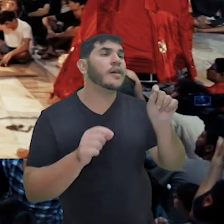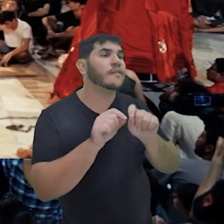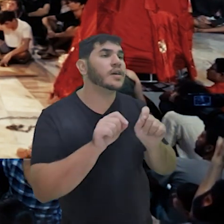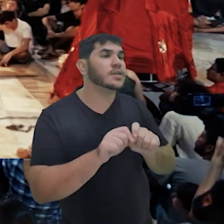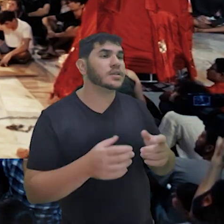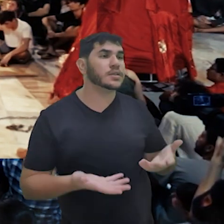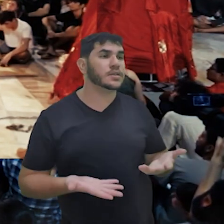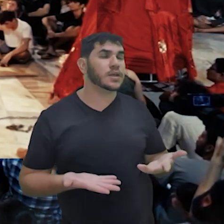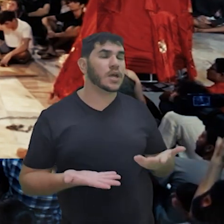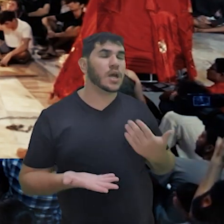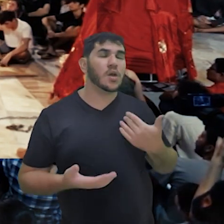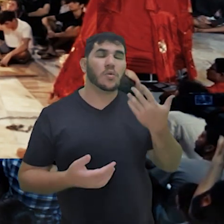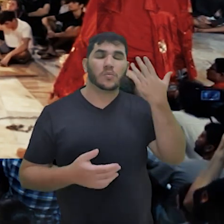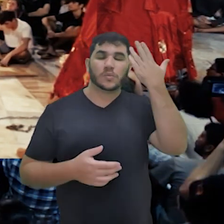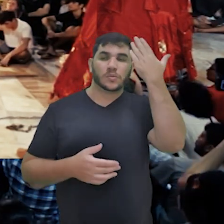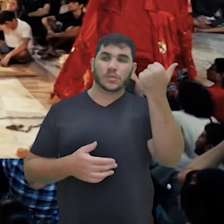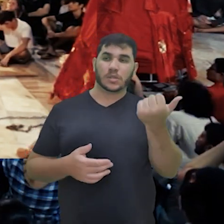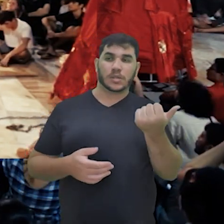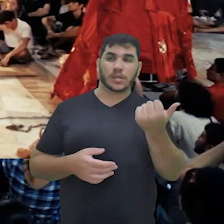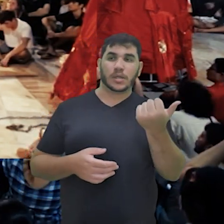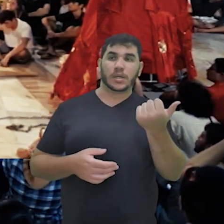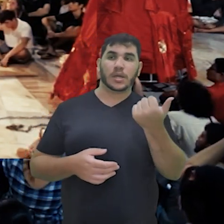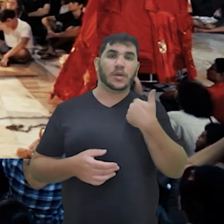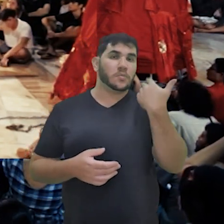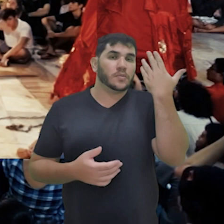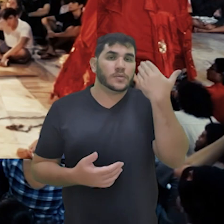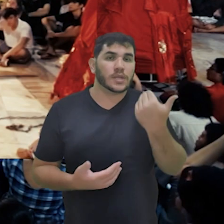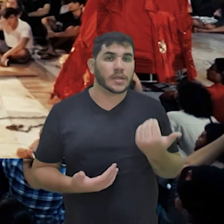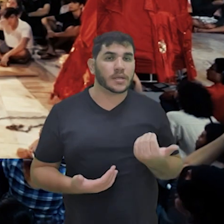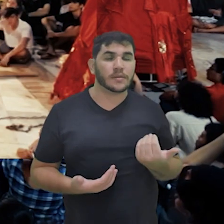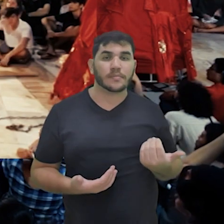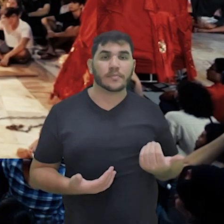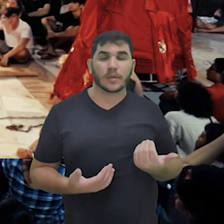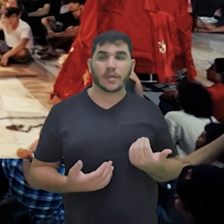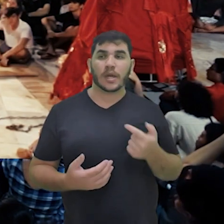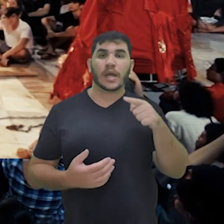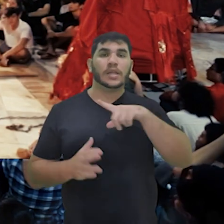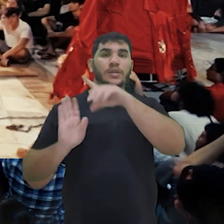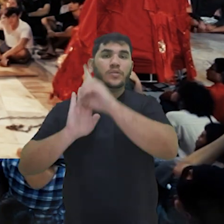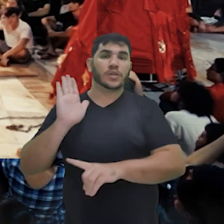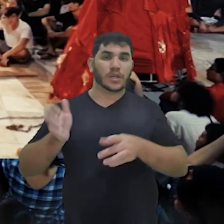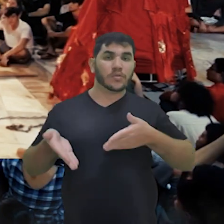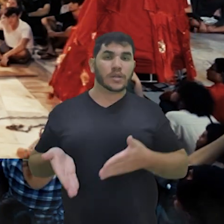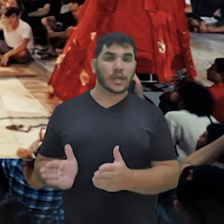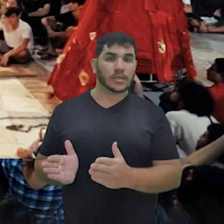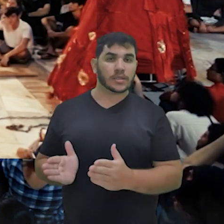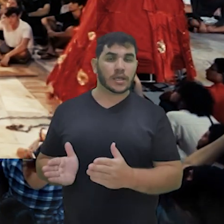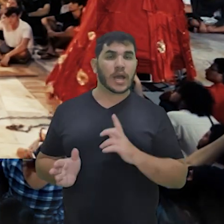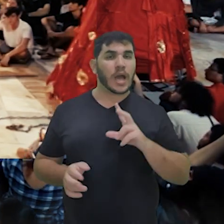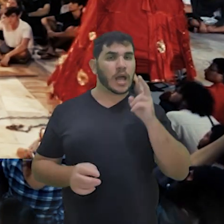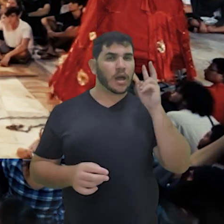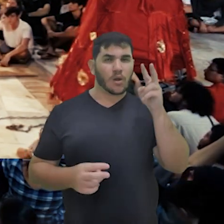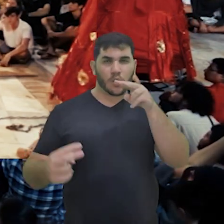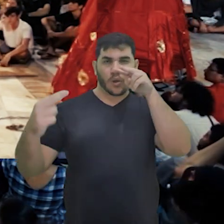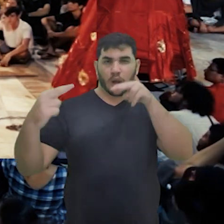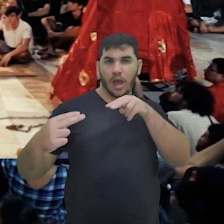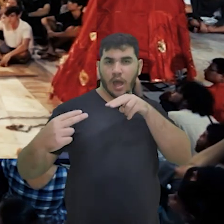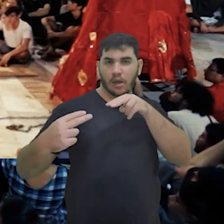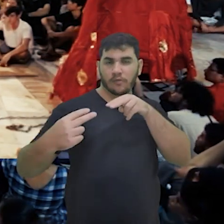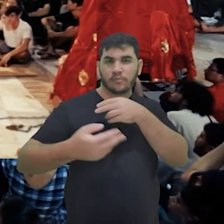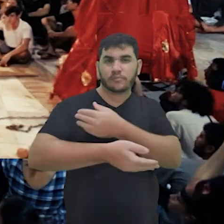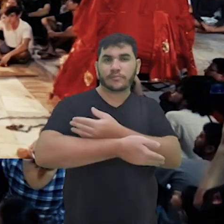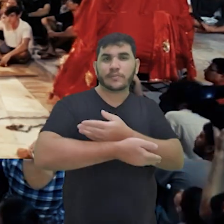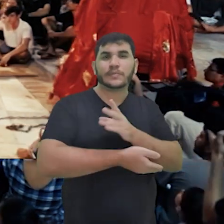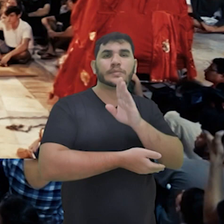fazer? Eu não sei, H. Eu não sei. Ele tinha o direito de nascer. Ela olhava para a criança e